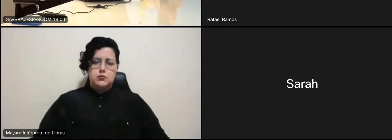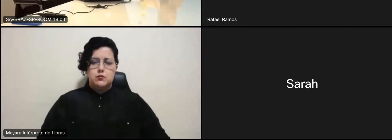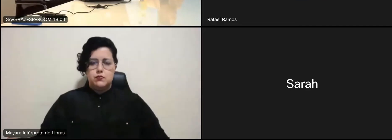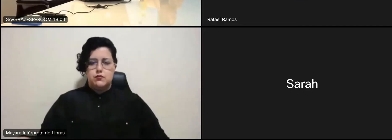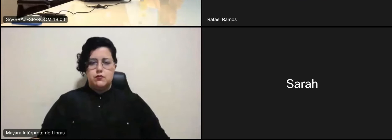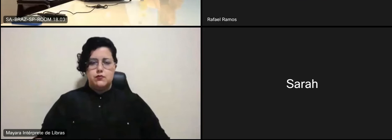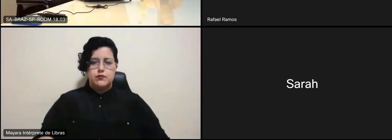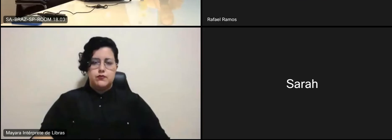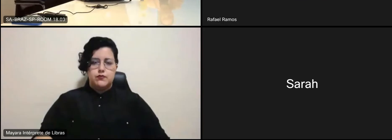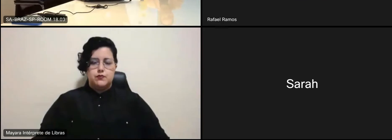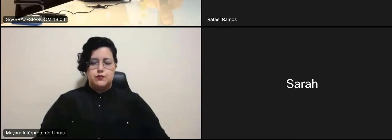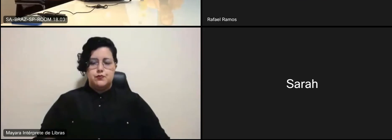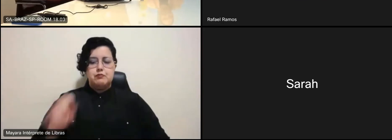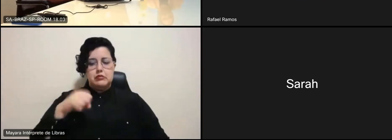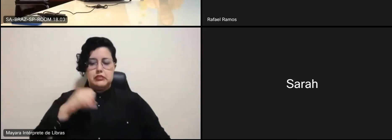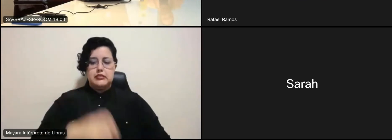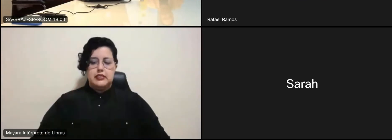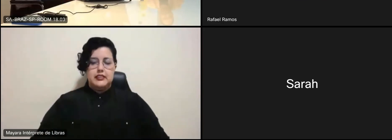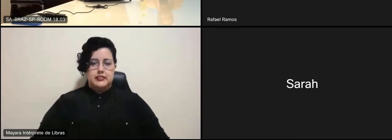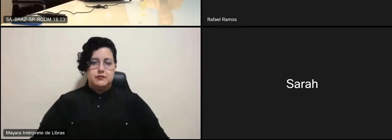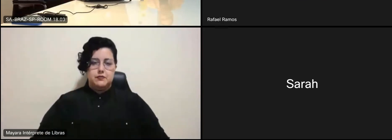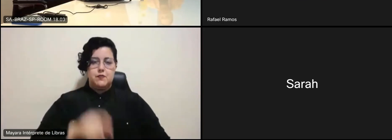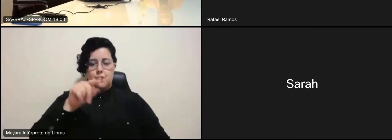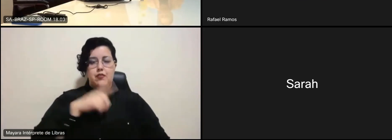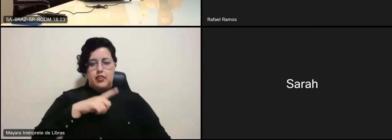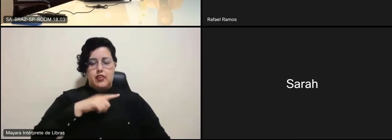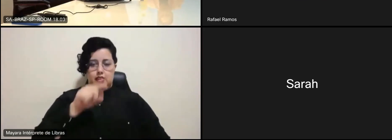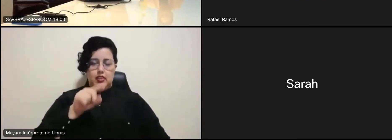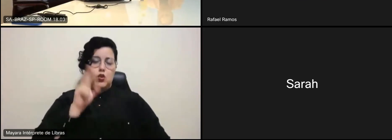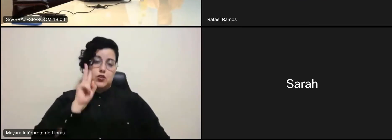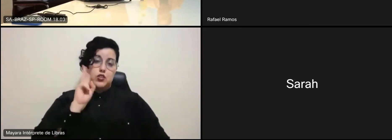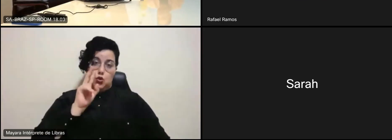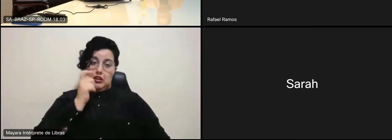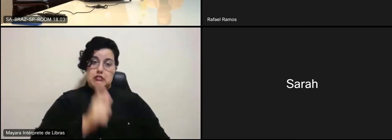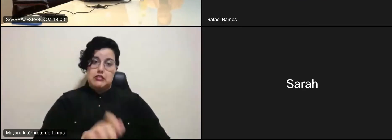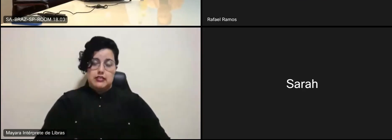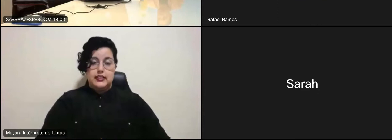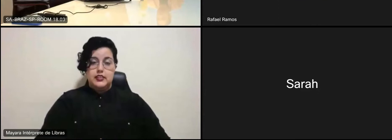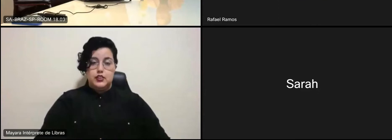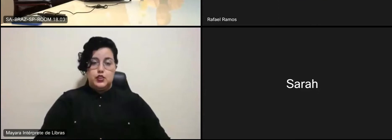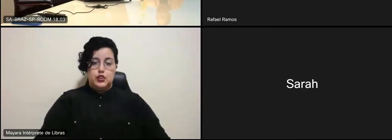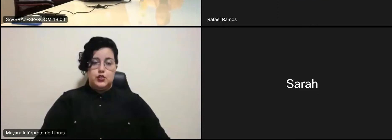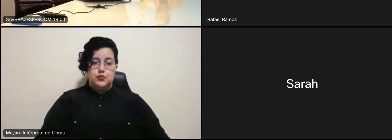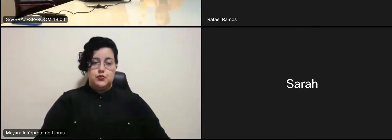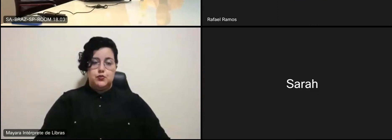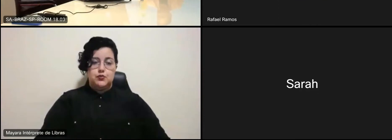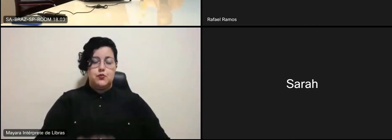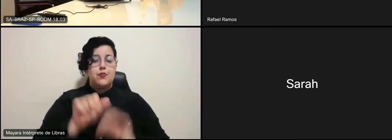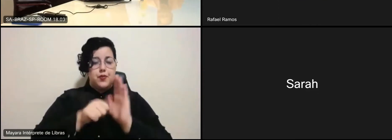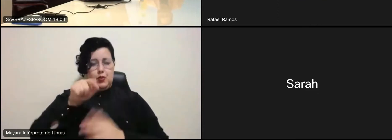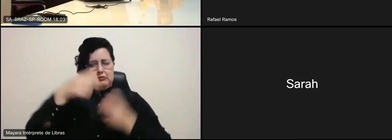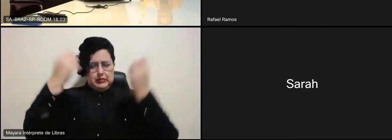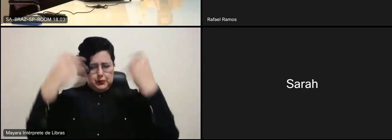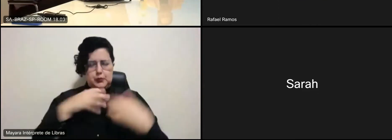eu posso, acho que eu Vamos tenho uma começar, por história, favor. né? Eu acho que eu tenho uma história interessante, assim, primeiro, né, difícil ouvir o seu